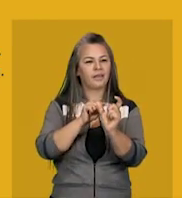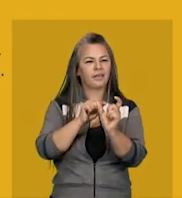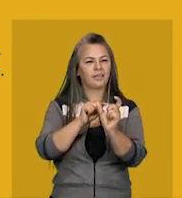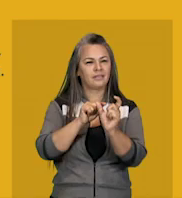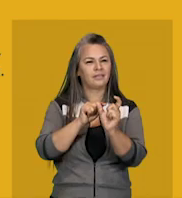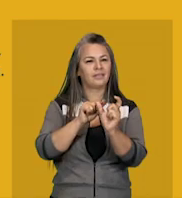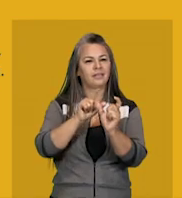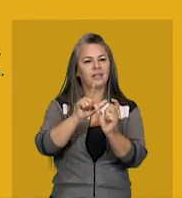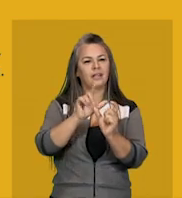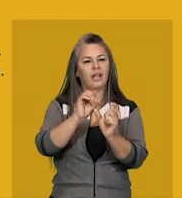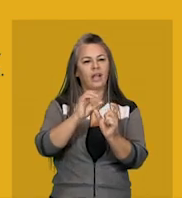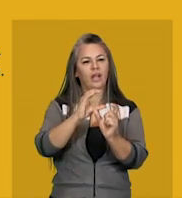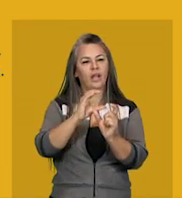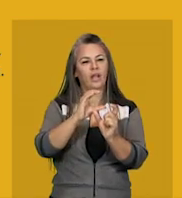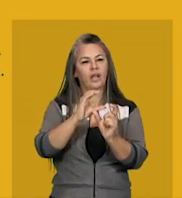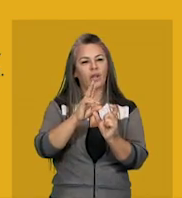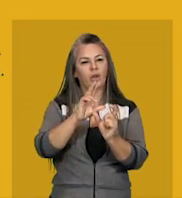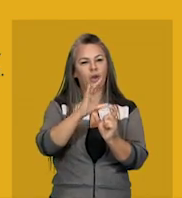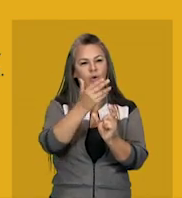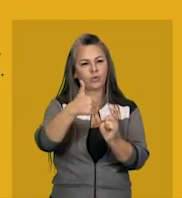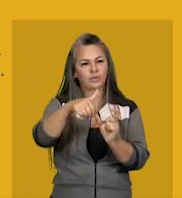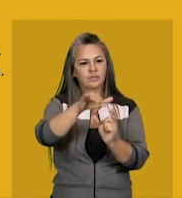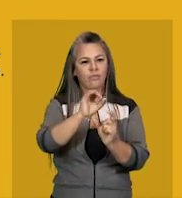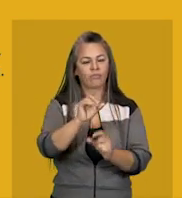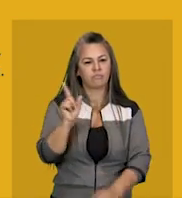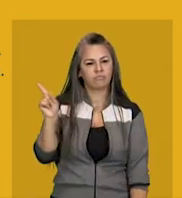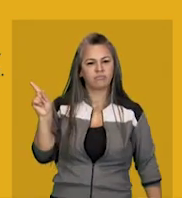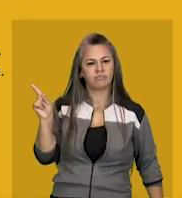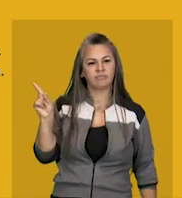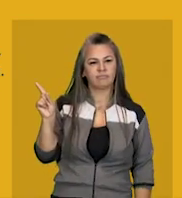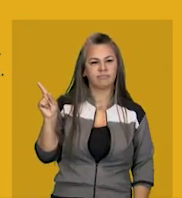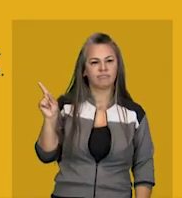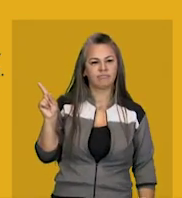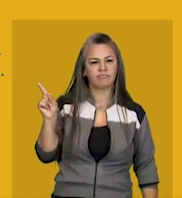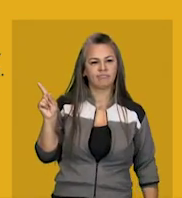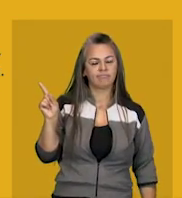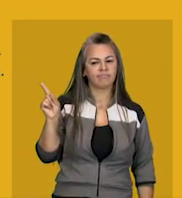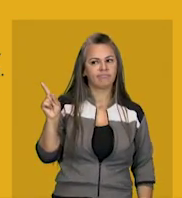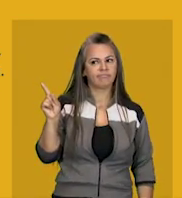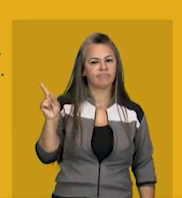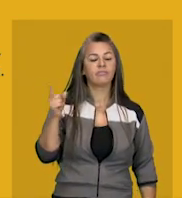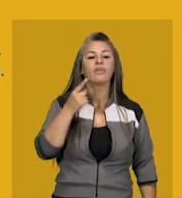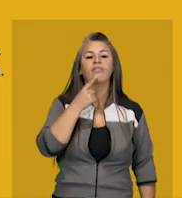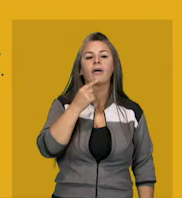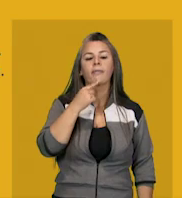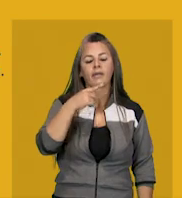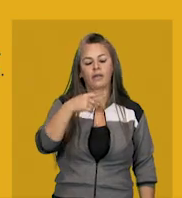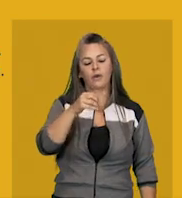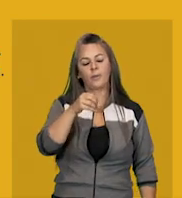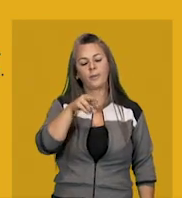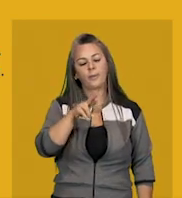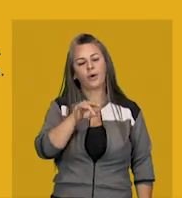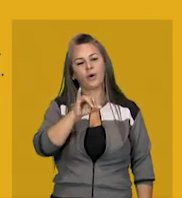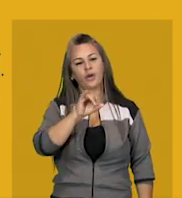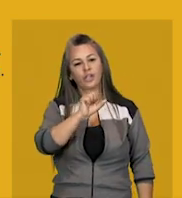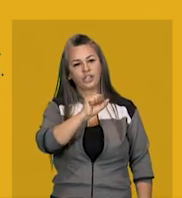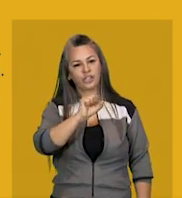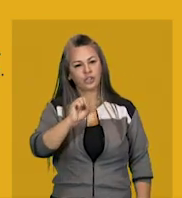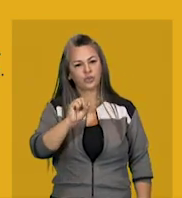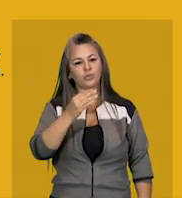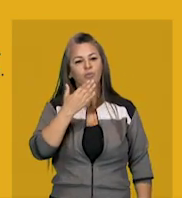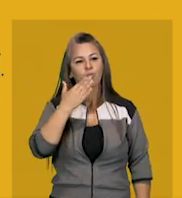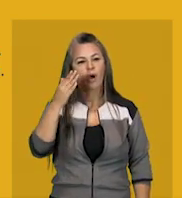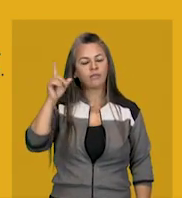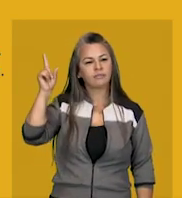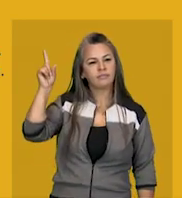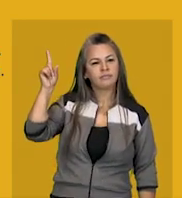do mesmo jeito. Cria um sentido ali. Olha só, não haverá almoço. Por isso, devemos levar um lanche. Ela é aditiva,